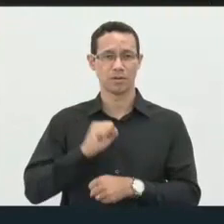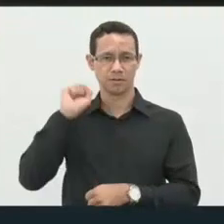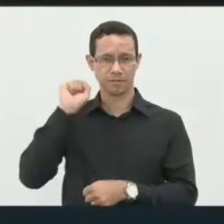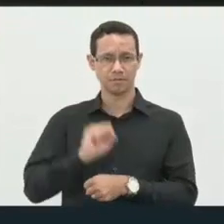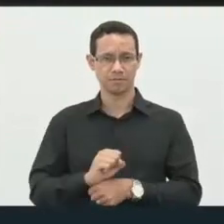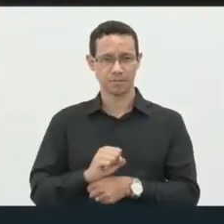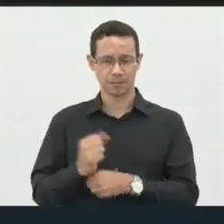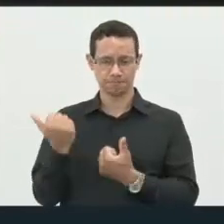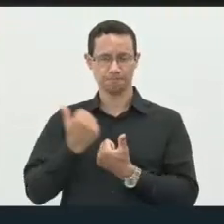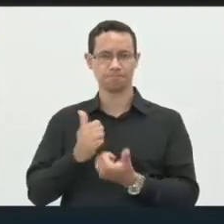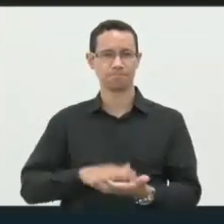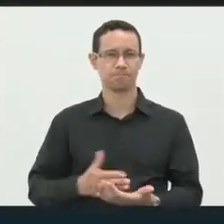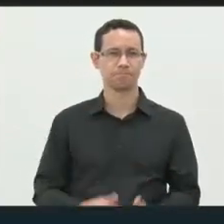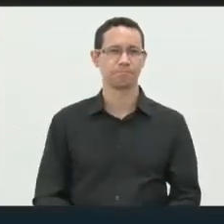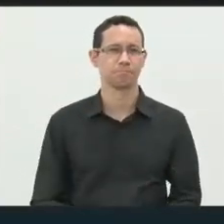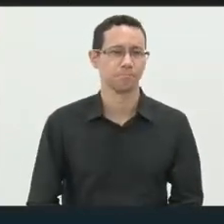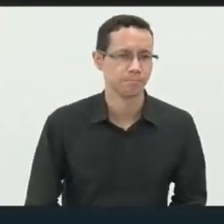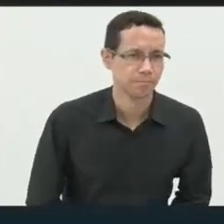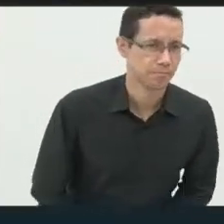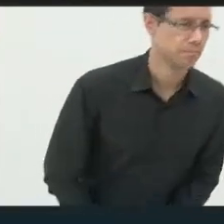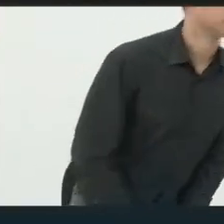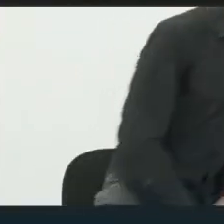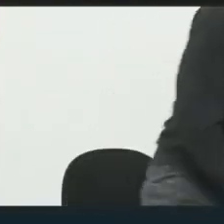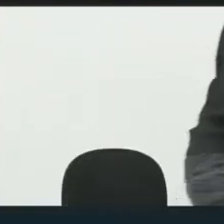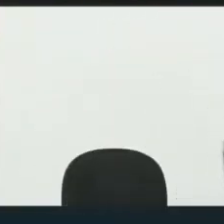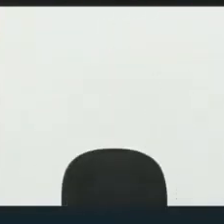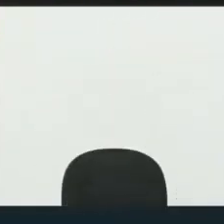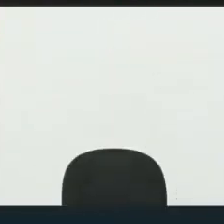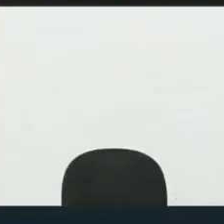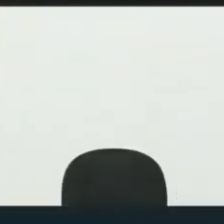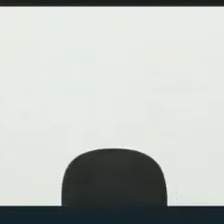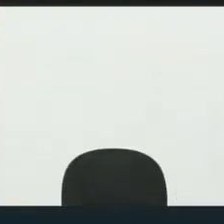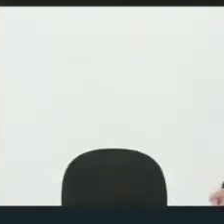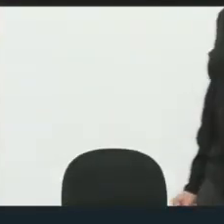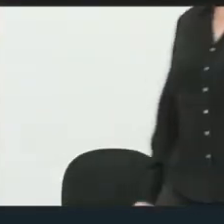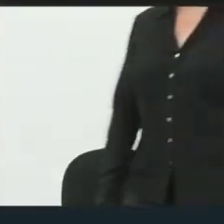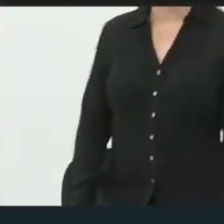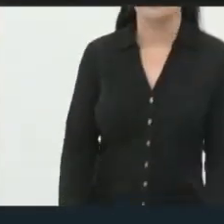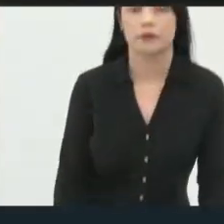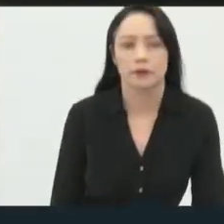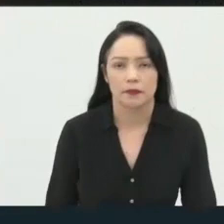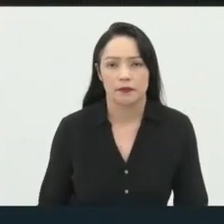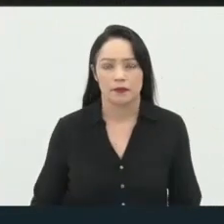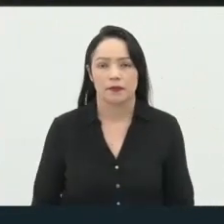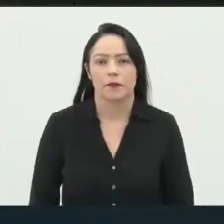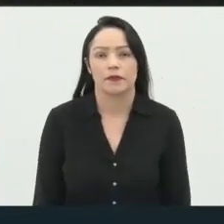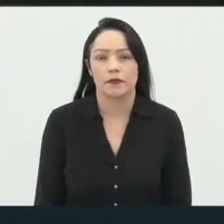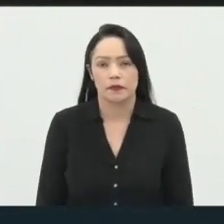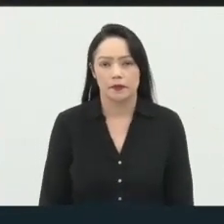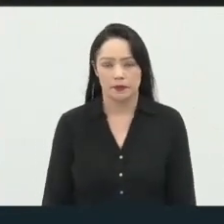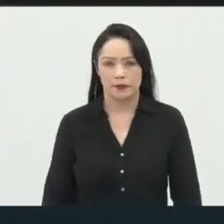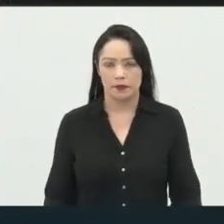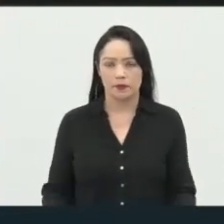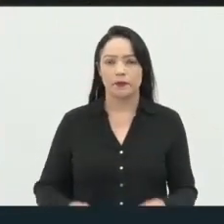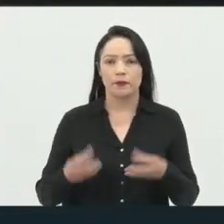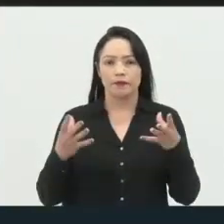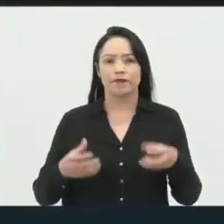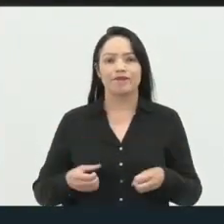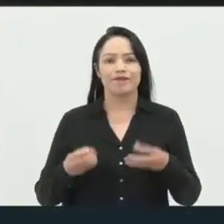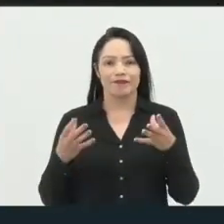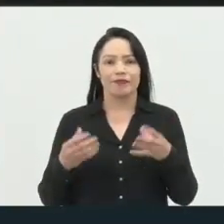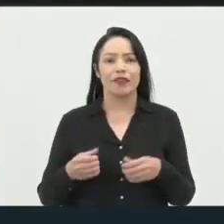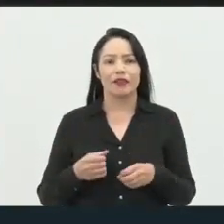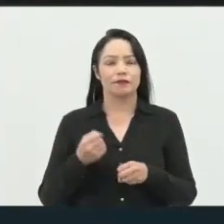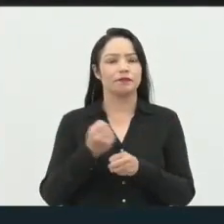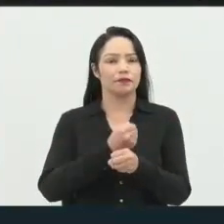que a turma engenharia gastou 8 milhões de reais e não terminou